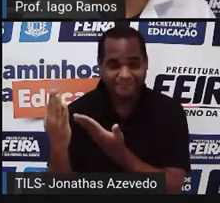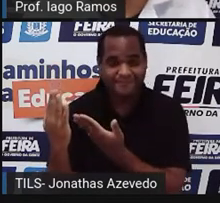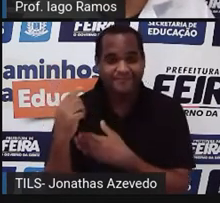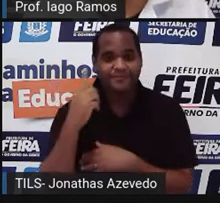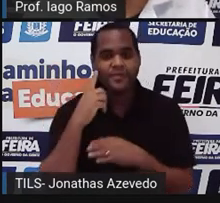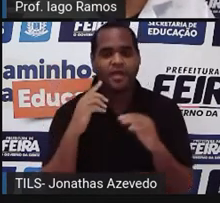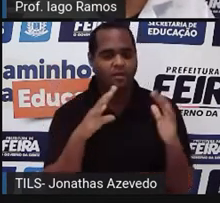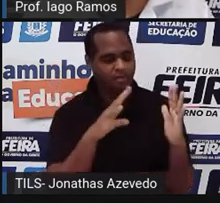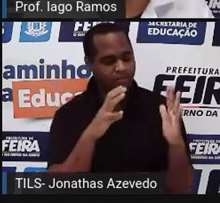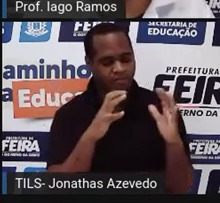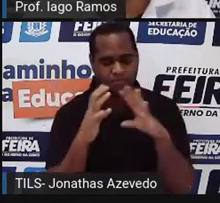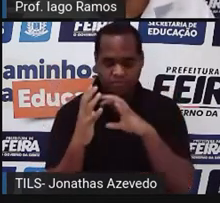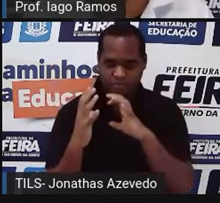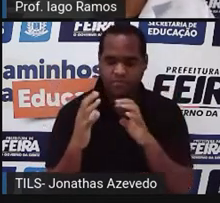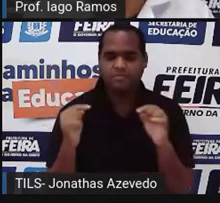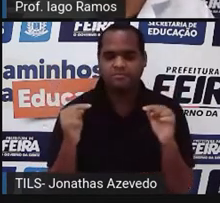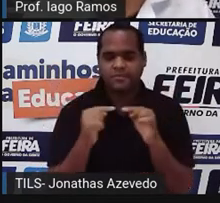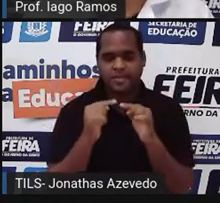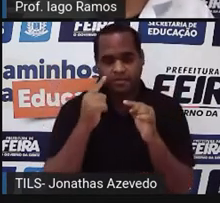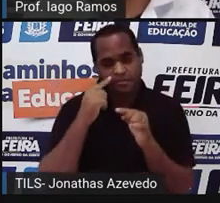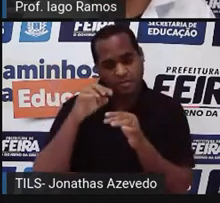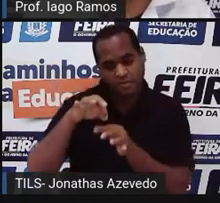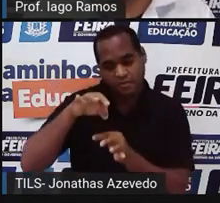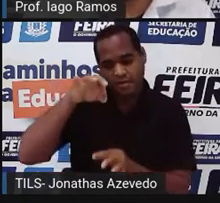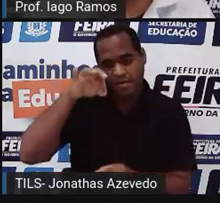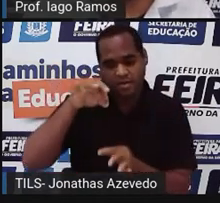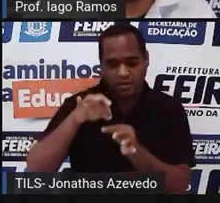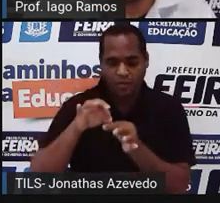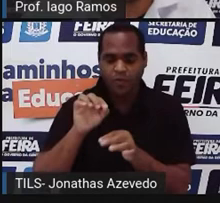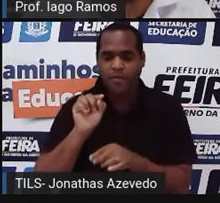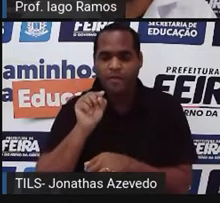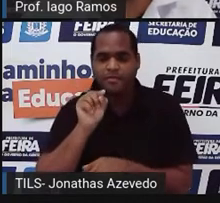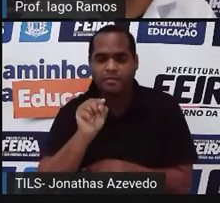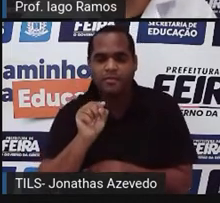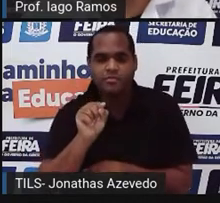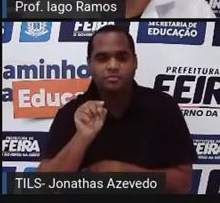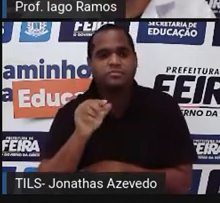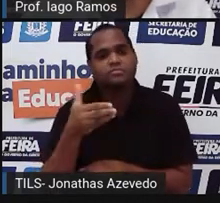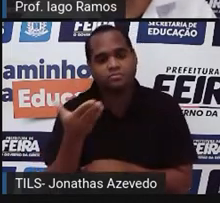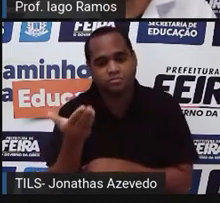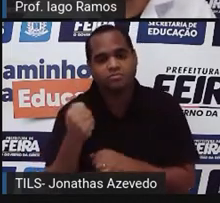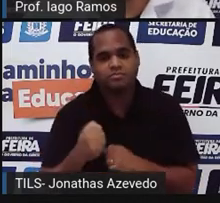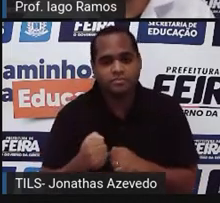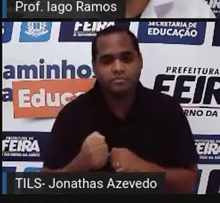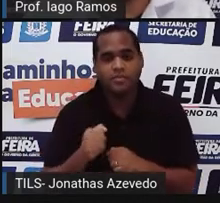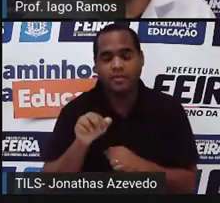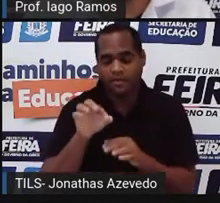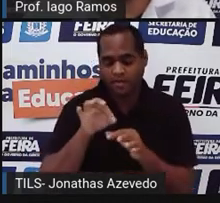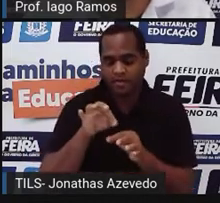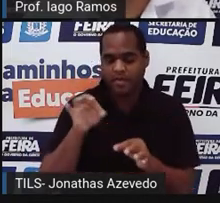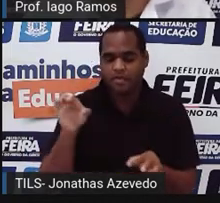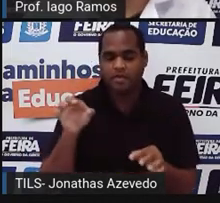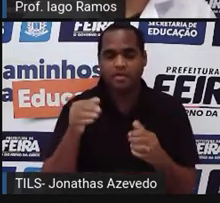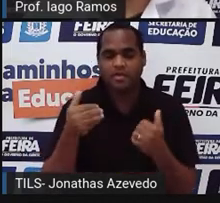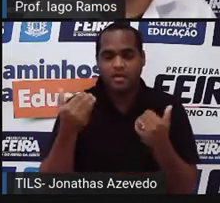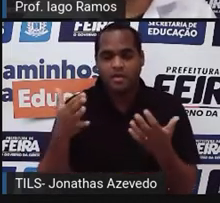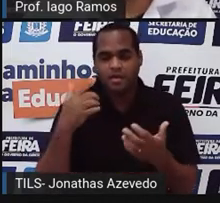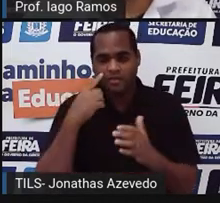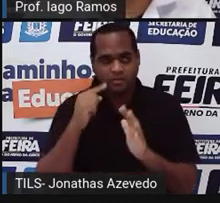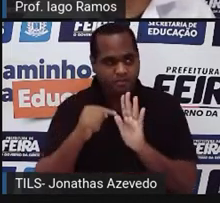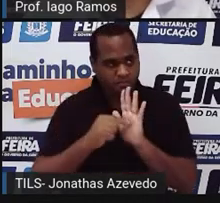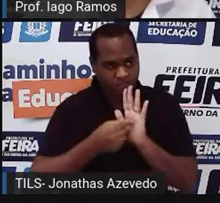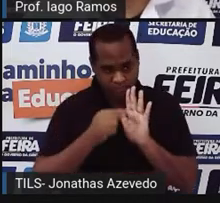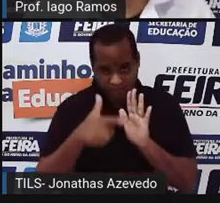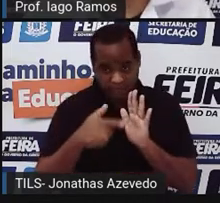acontecer através de uma reta ou através de um ponto. Essa reta ou esse ponto diante